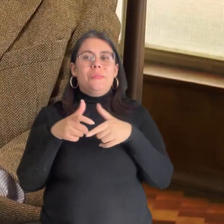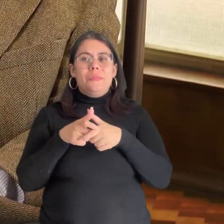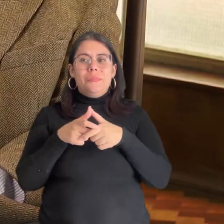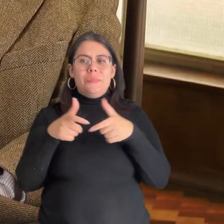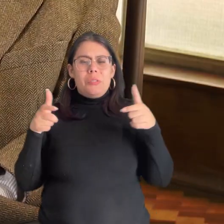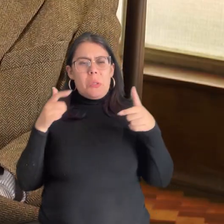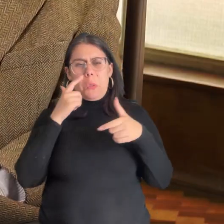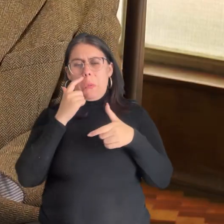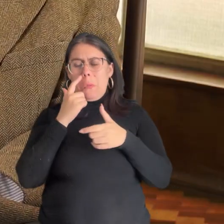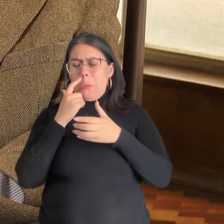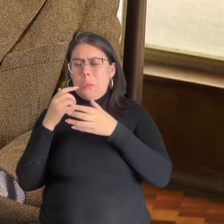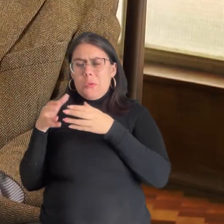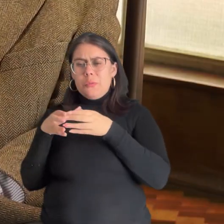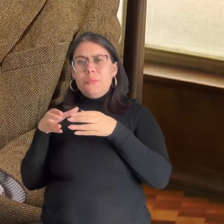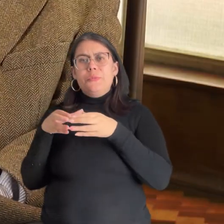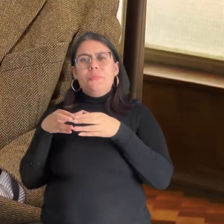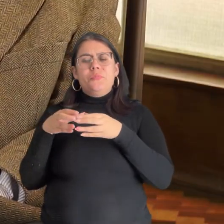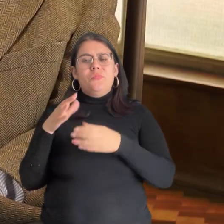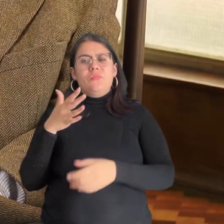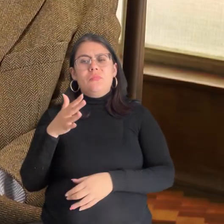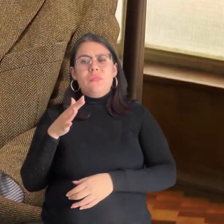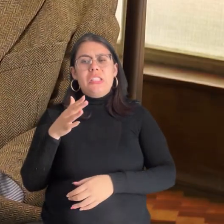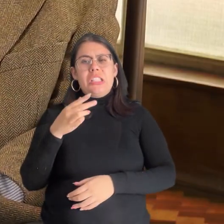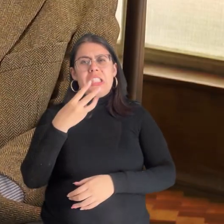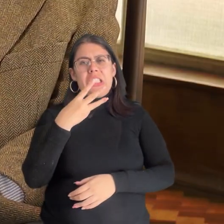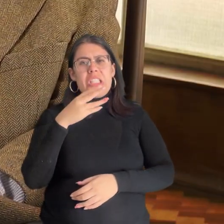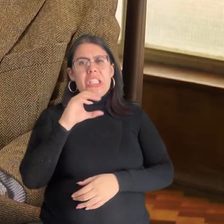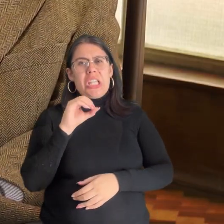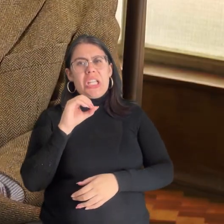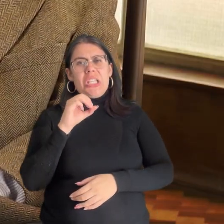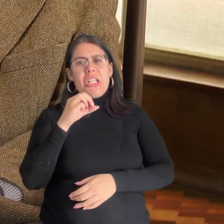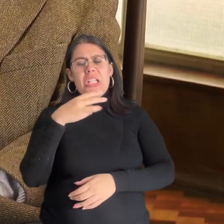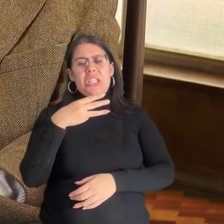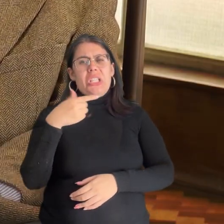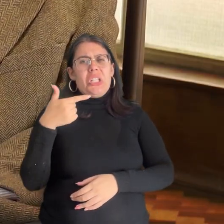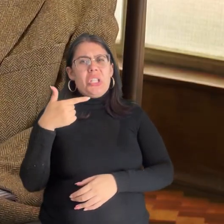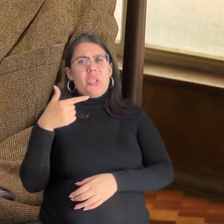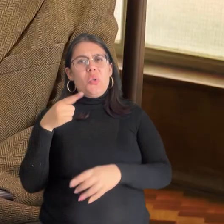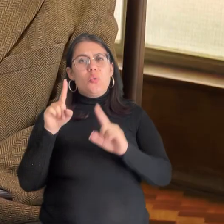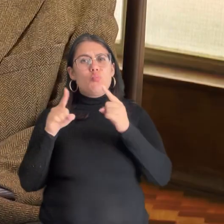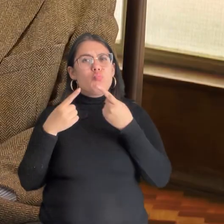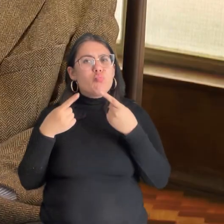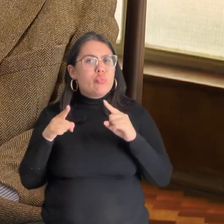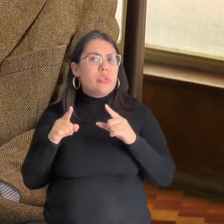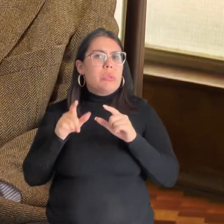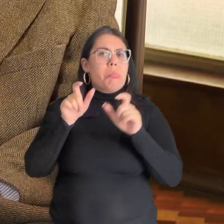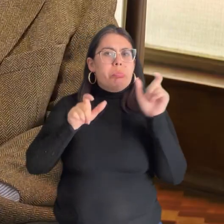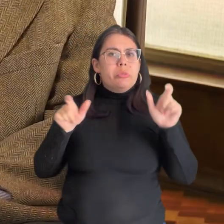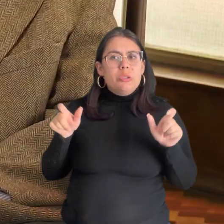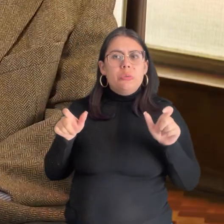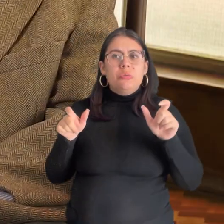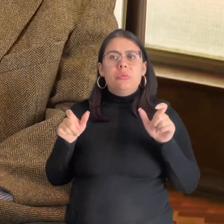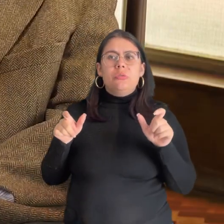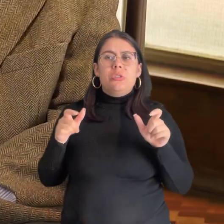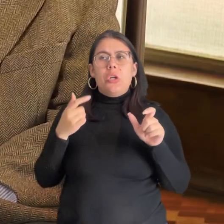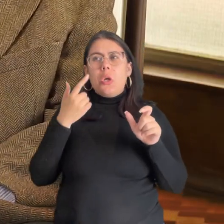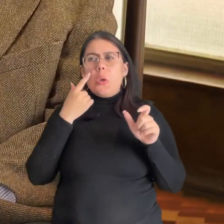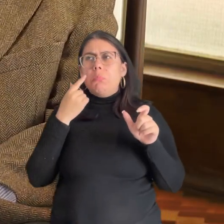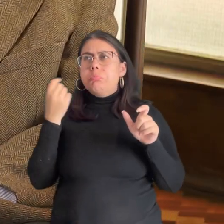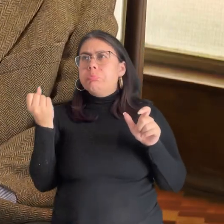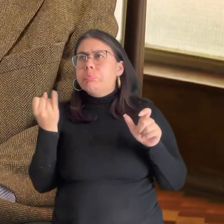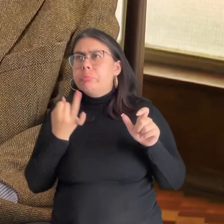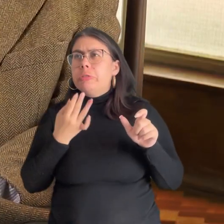porque, se eu não me engano, tinha uns 30, 31, 32 músicos, se não me engano. Eu